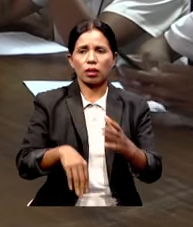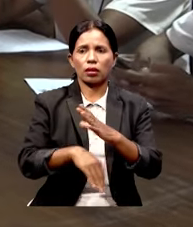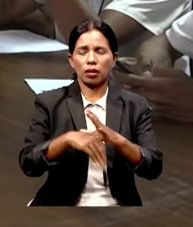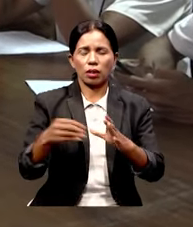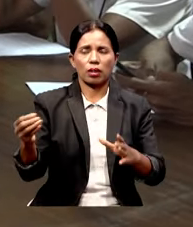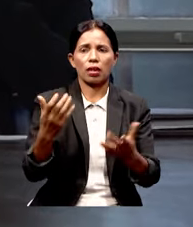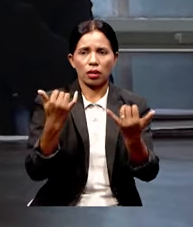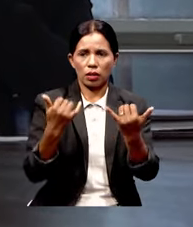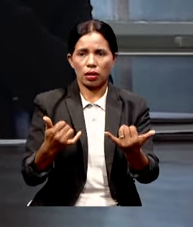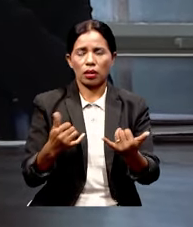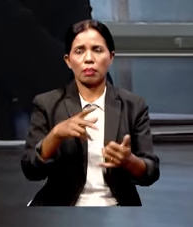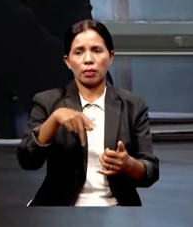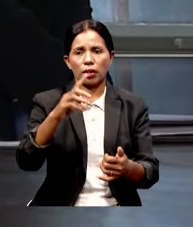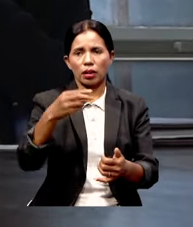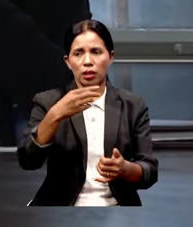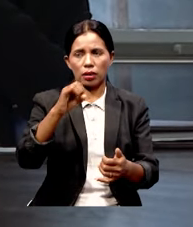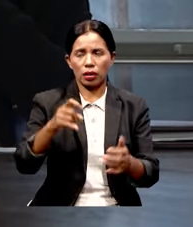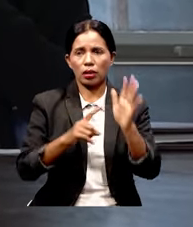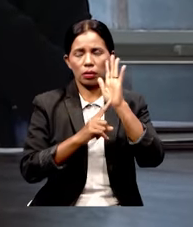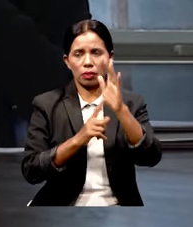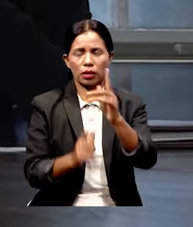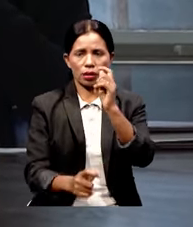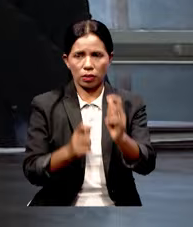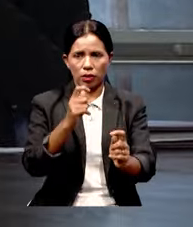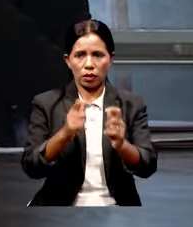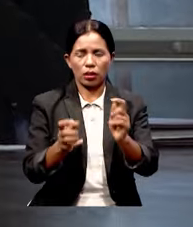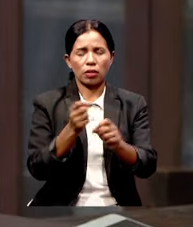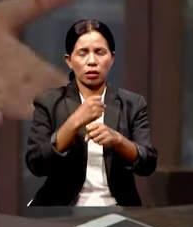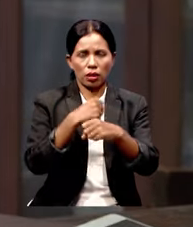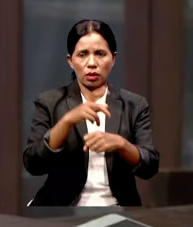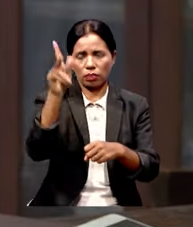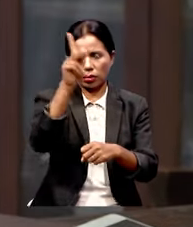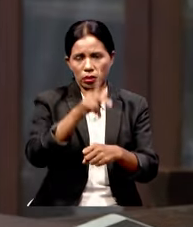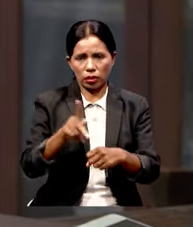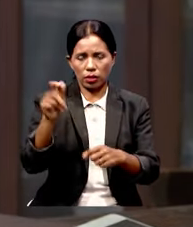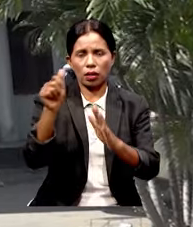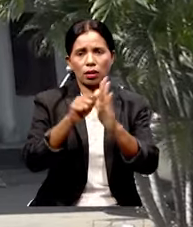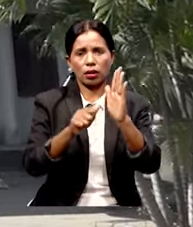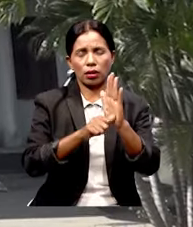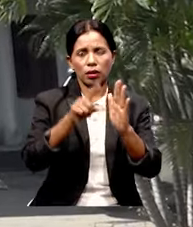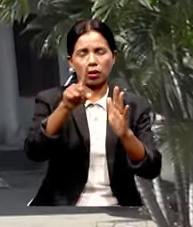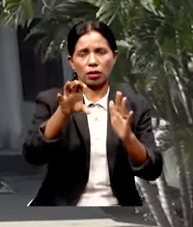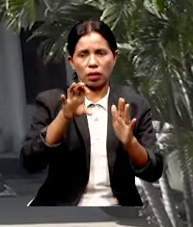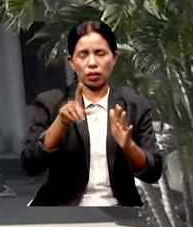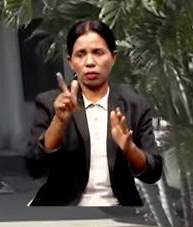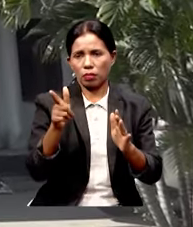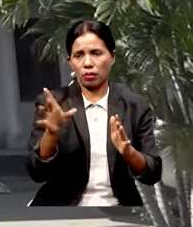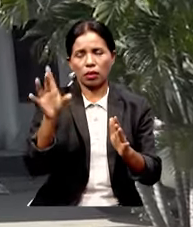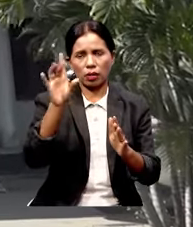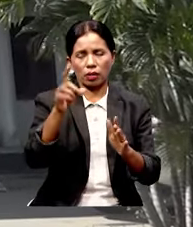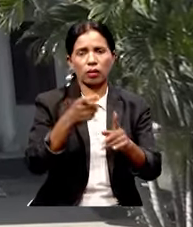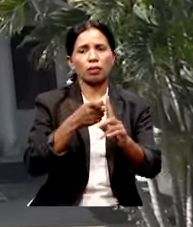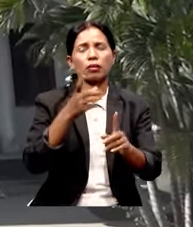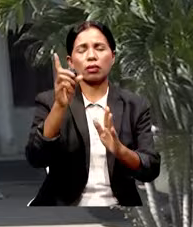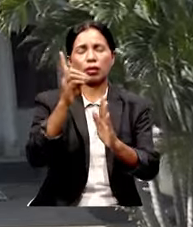nebe antes né, PDHZ atova tribunal recurso, o de halo fiscalização ba artigo ato sida ronresen ualu, husi